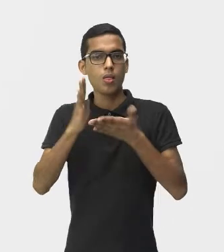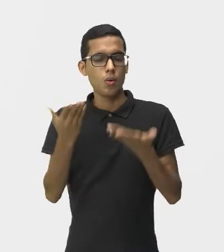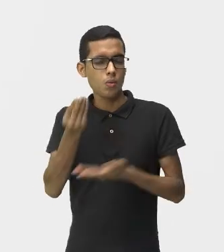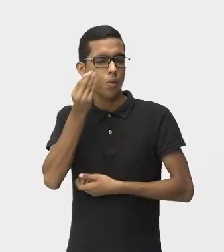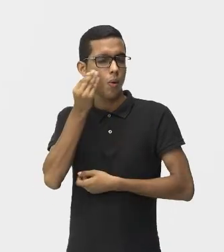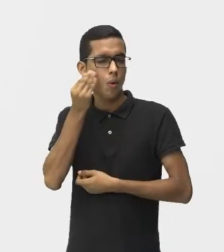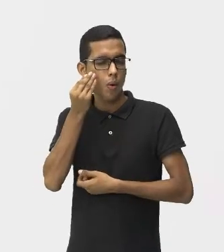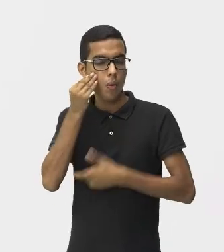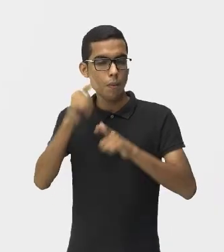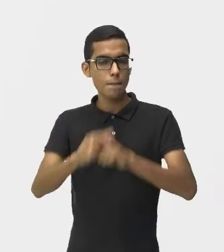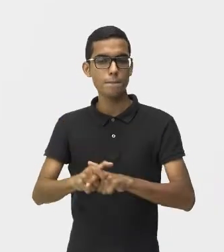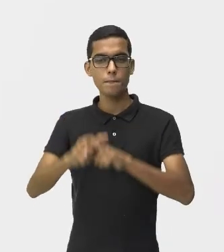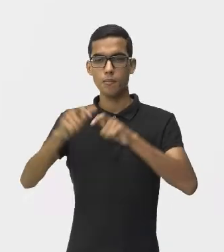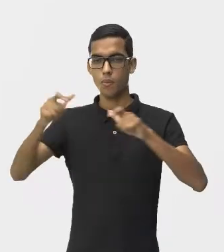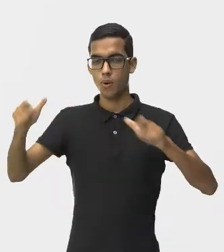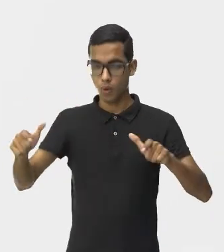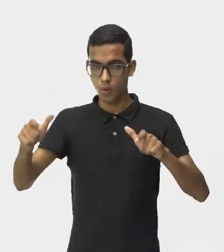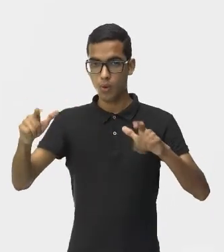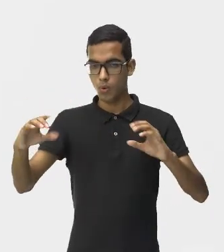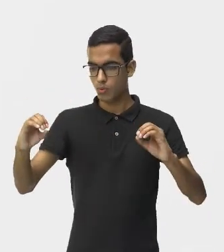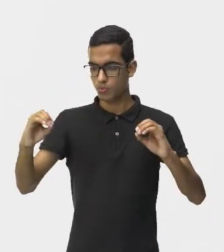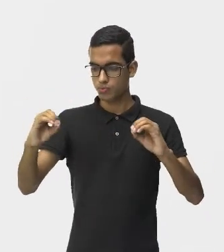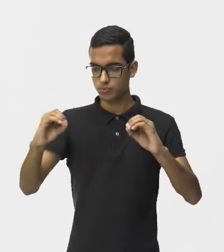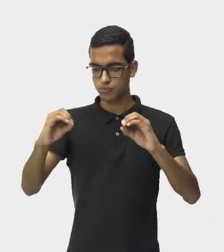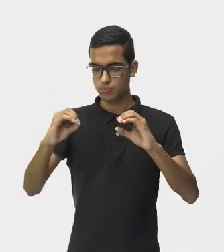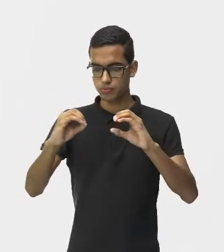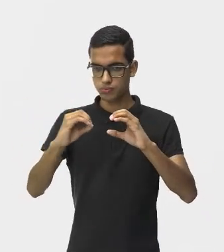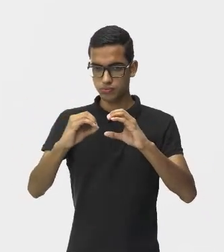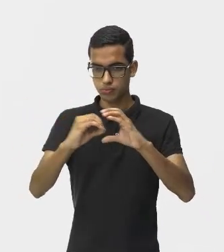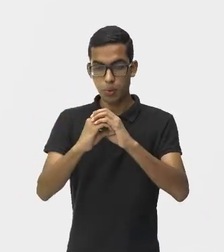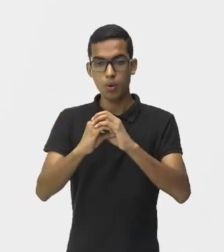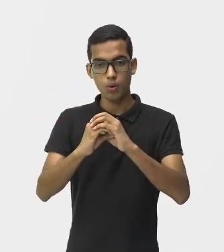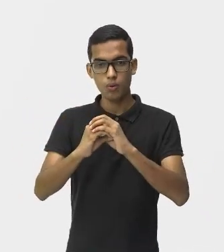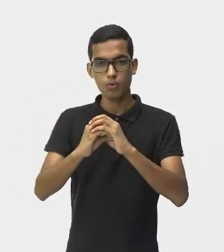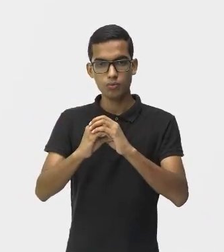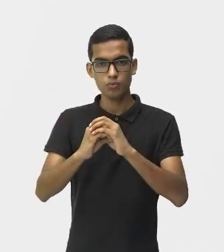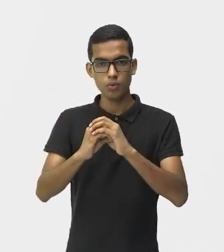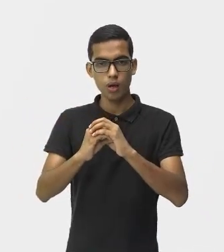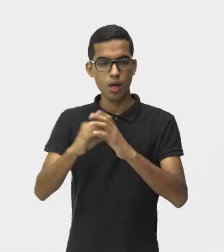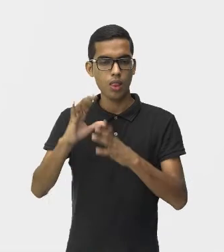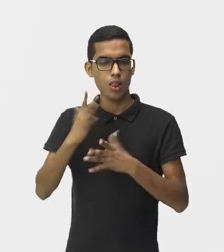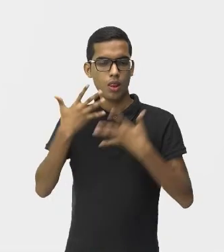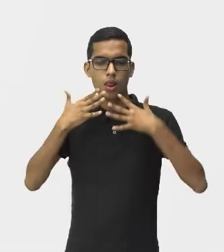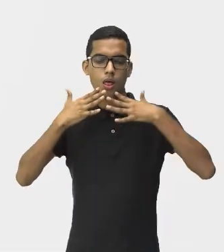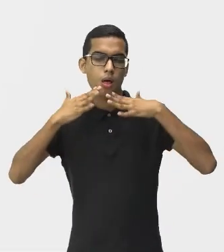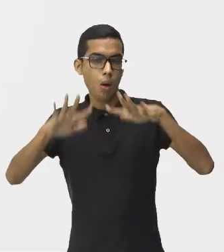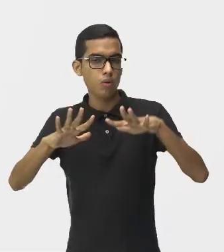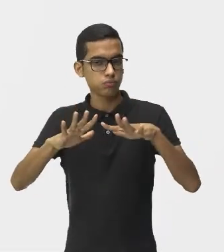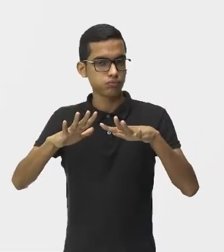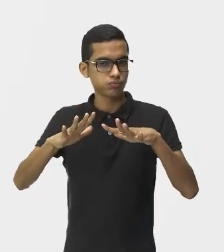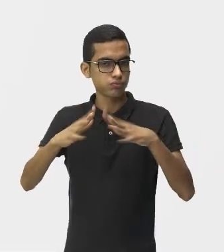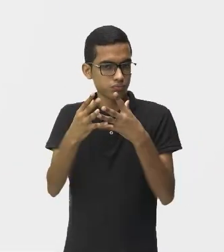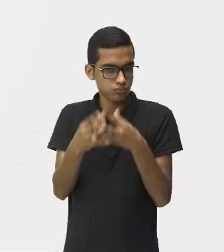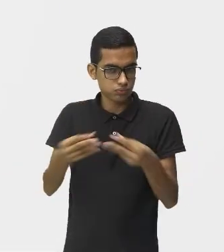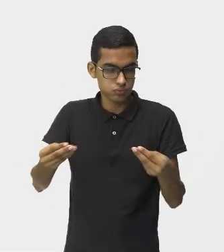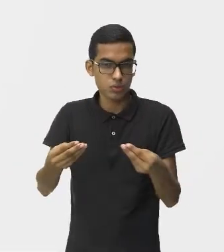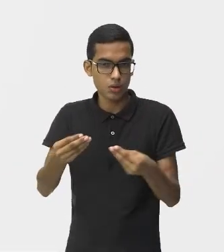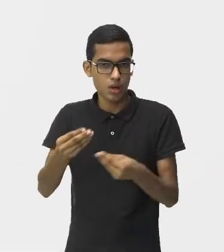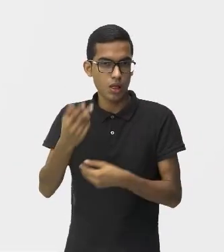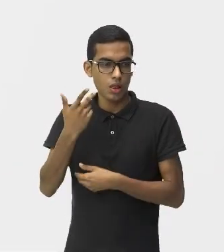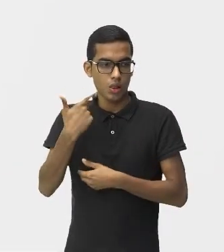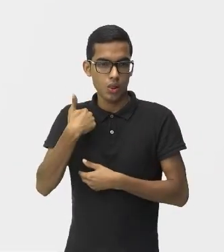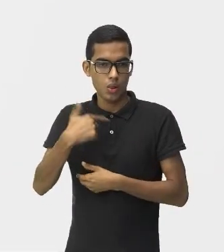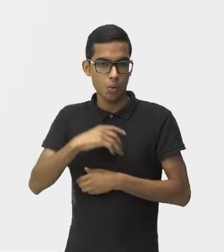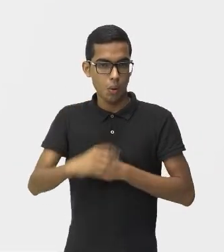maior parte das concepções poliploides é espontaneamente abortada, tá? Dificilmente esse feto consegue